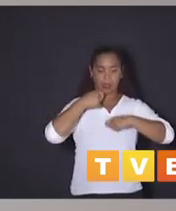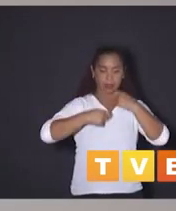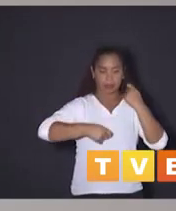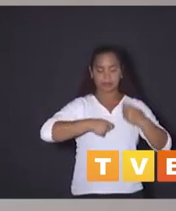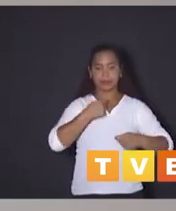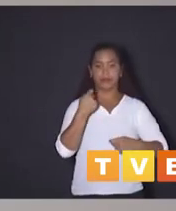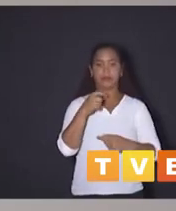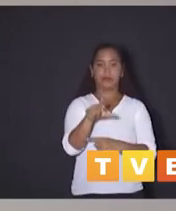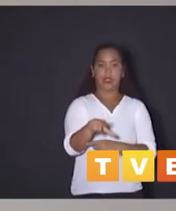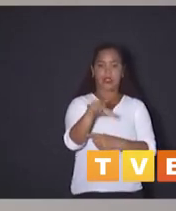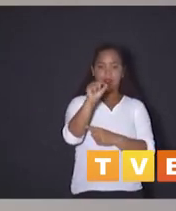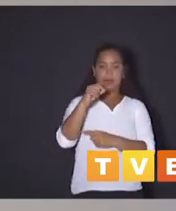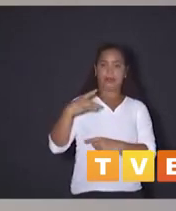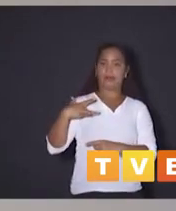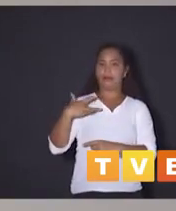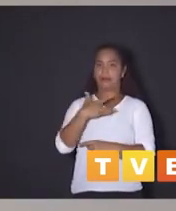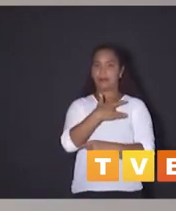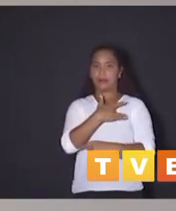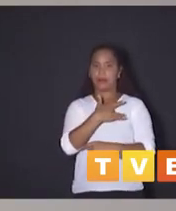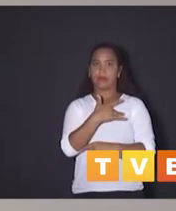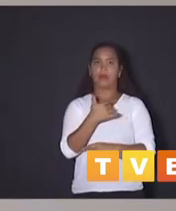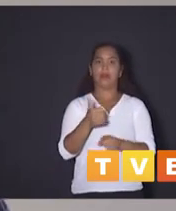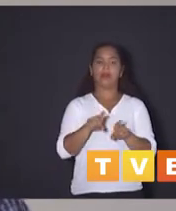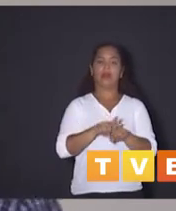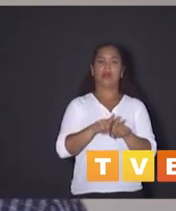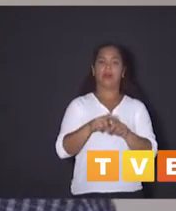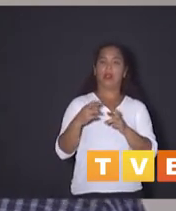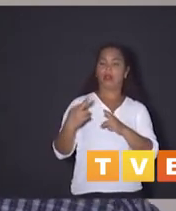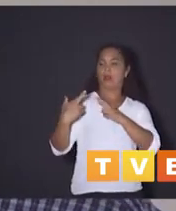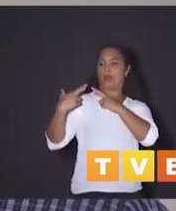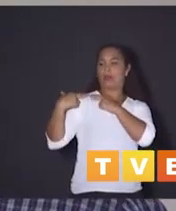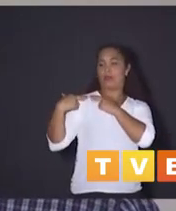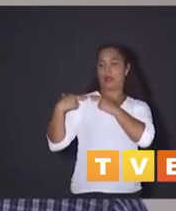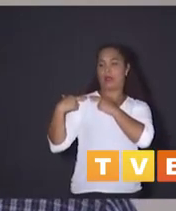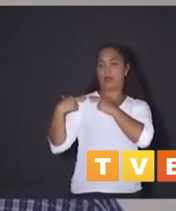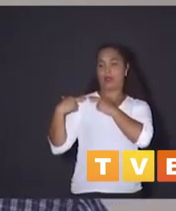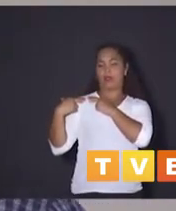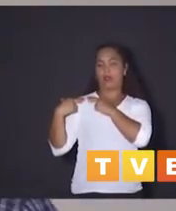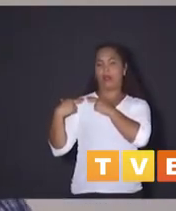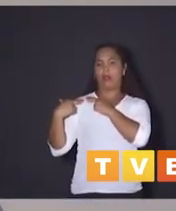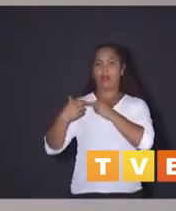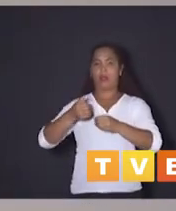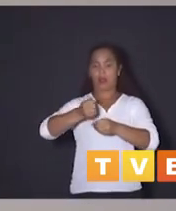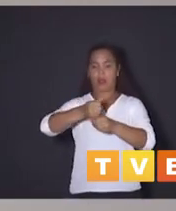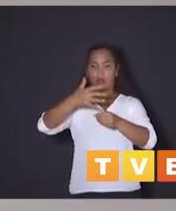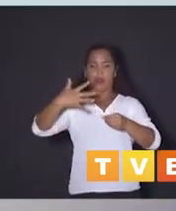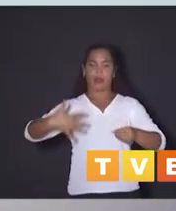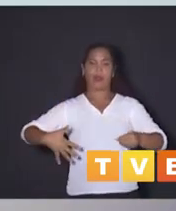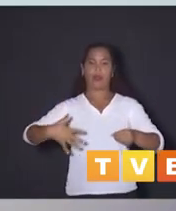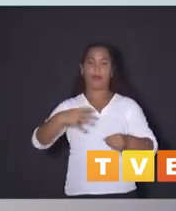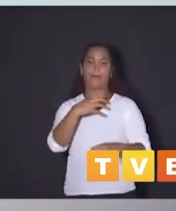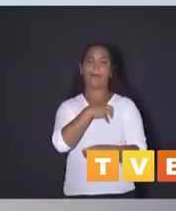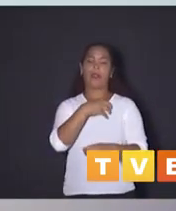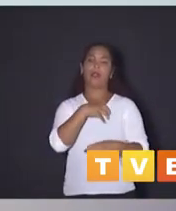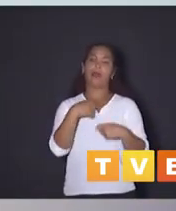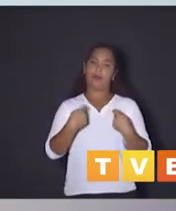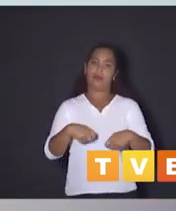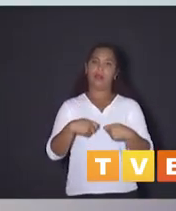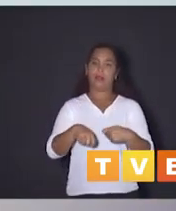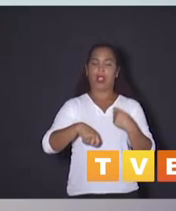opta por um alimento mais saudável e responsável pelo restante pelo conteúdo da etapa a população baiana que que precisa